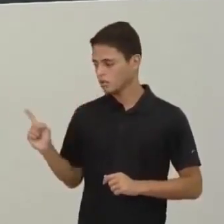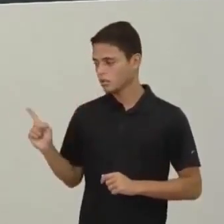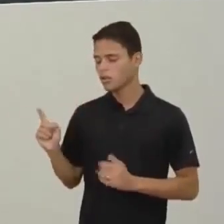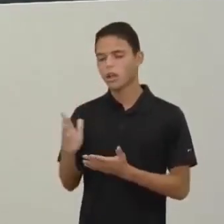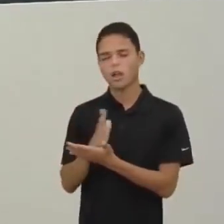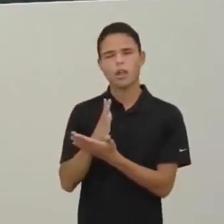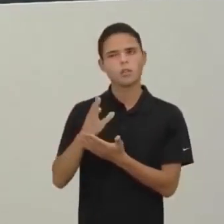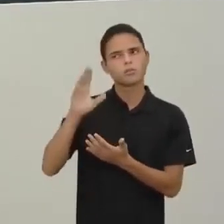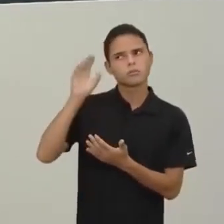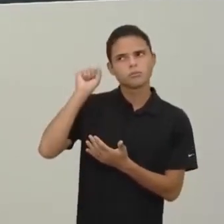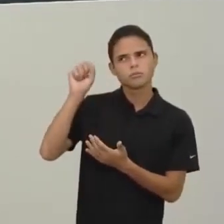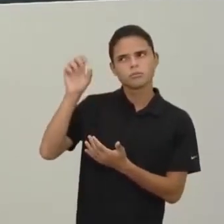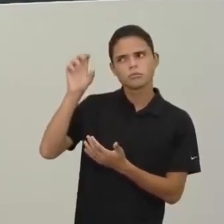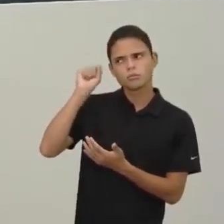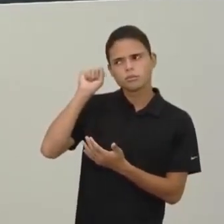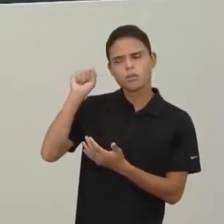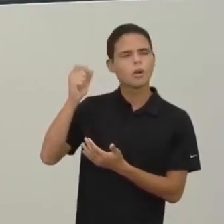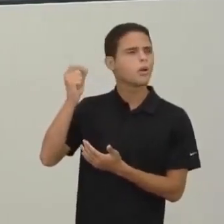som.